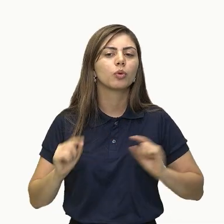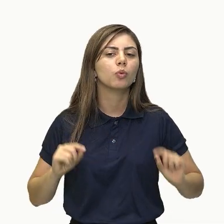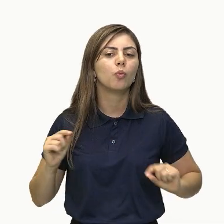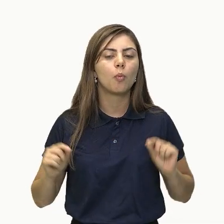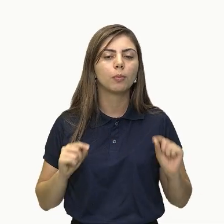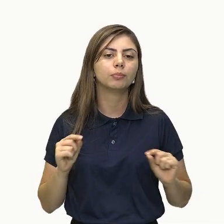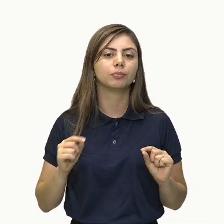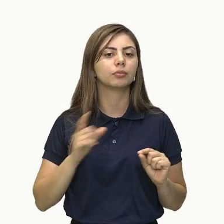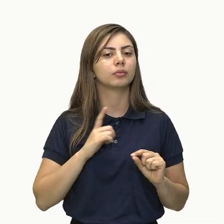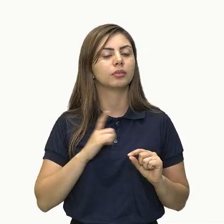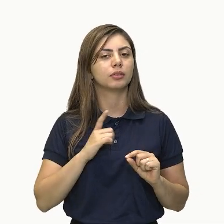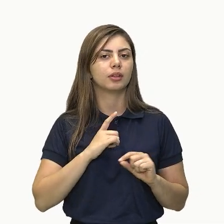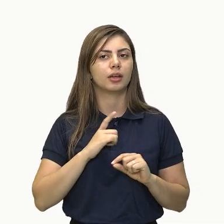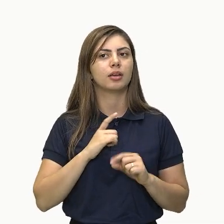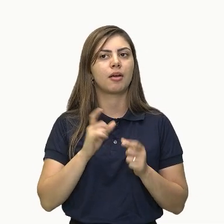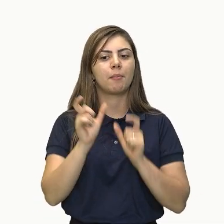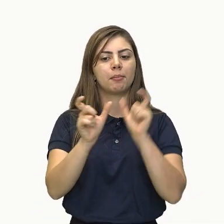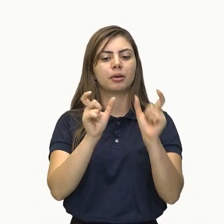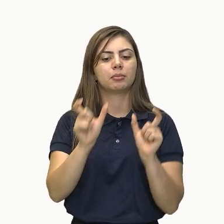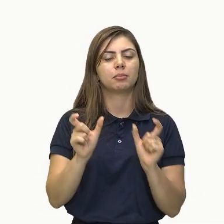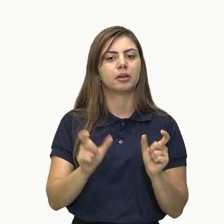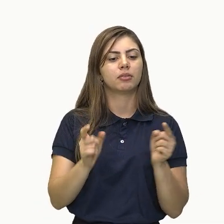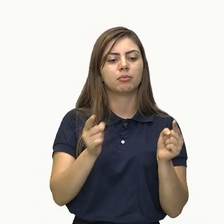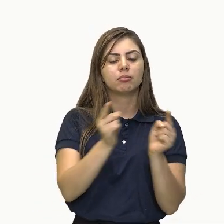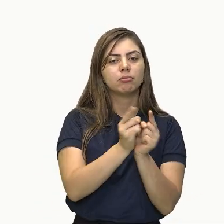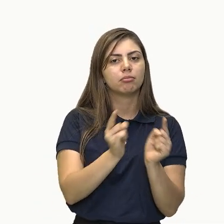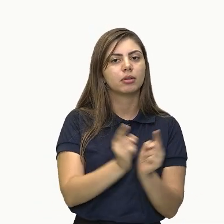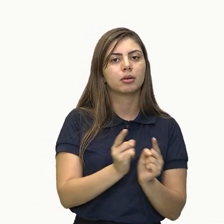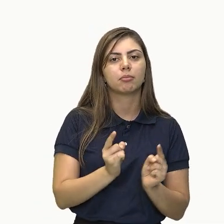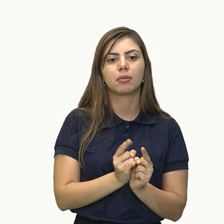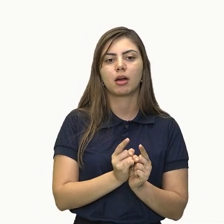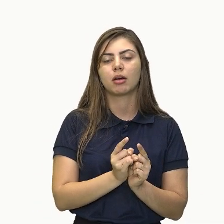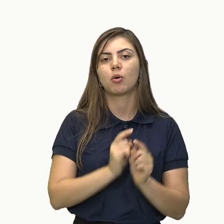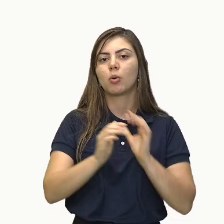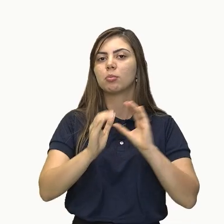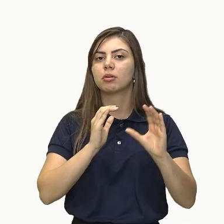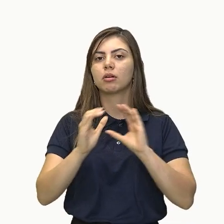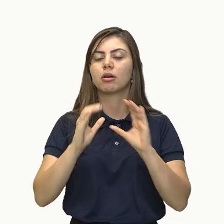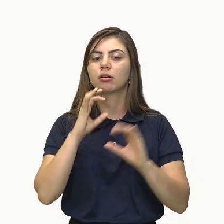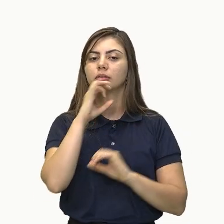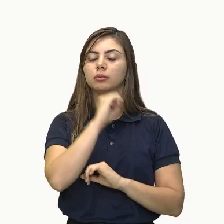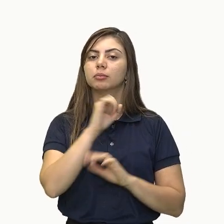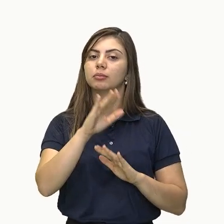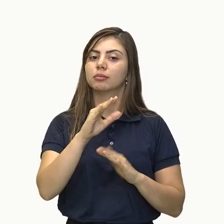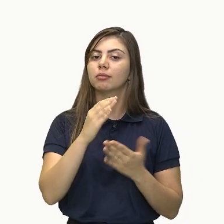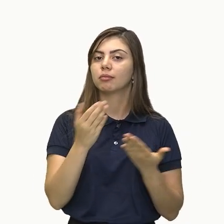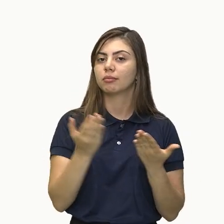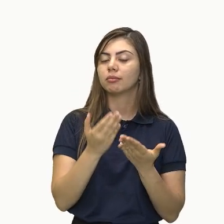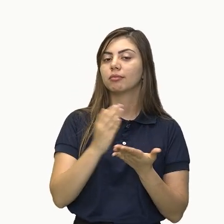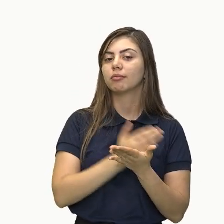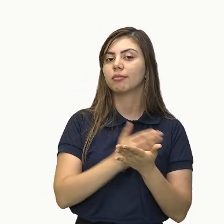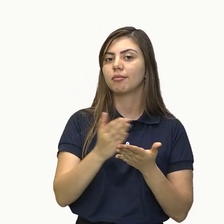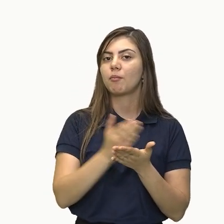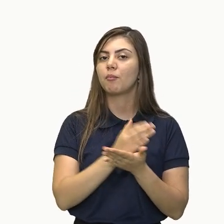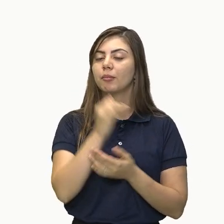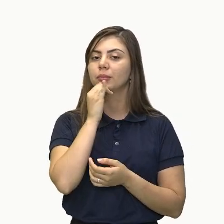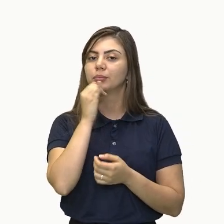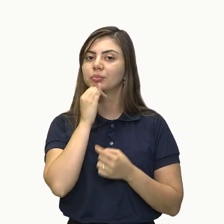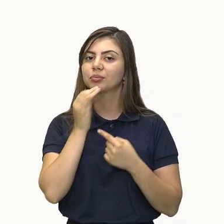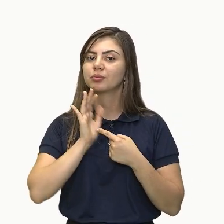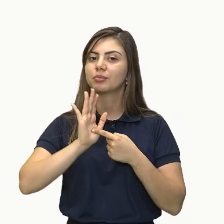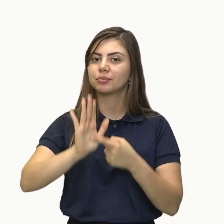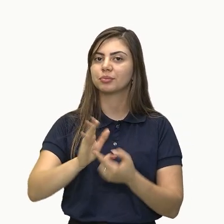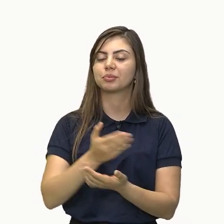existem muitas abreviações, porque é rápido, e agora nós vamos ver alguns exemplos de contração. Prestem